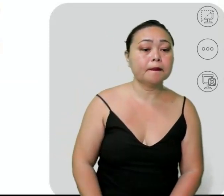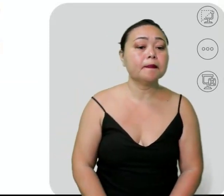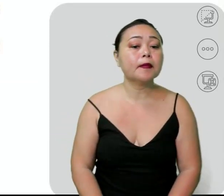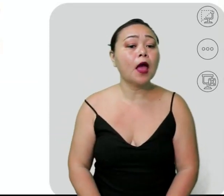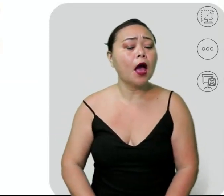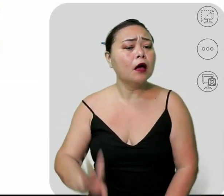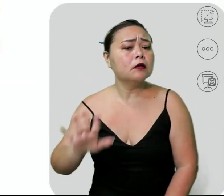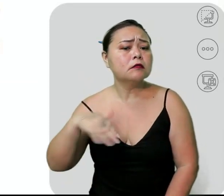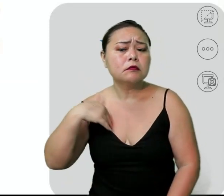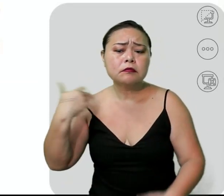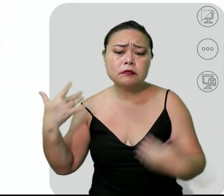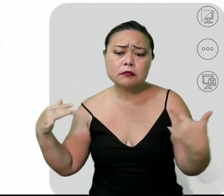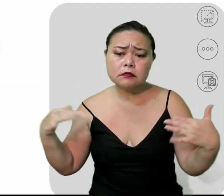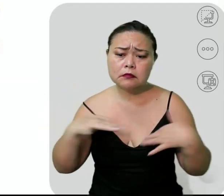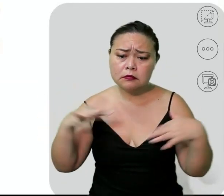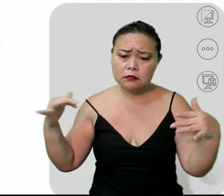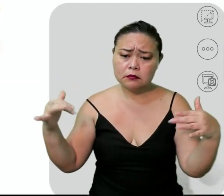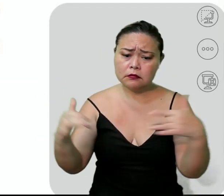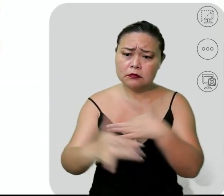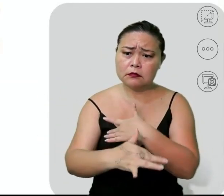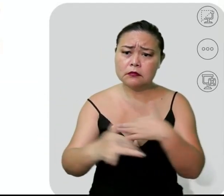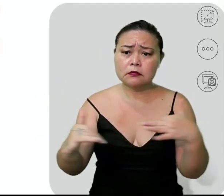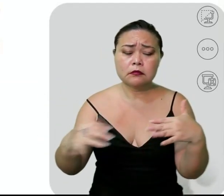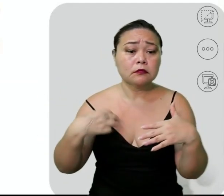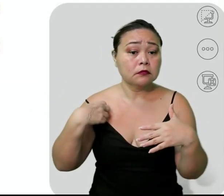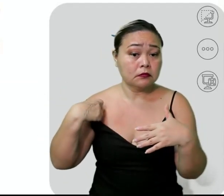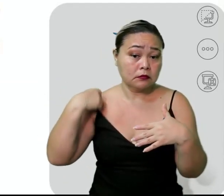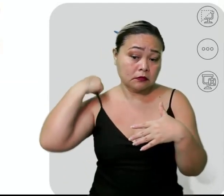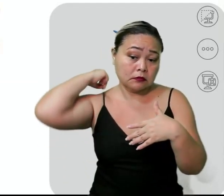lá. Muitas cidades,